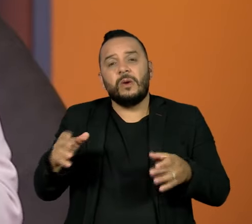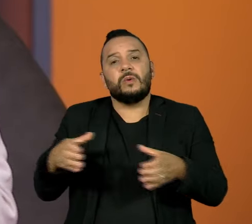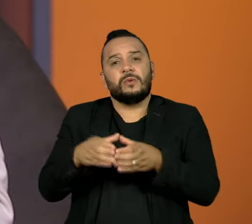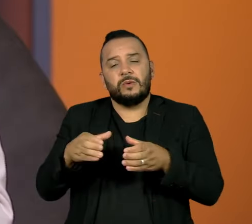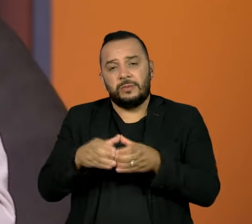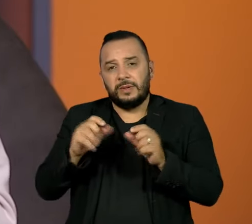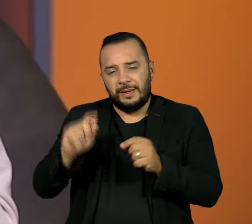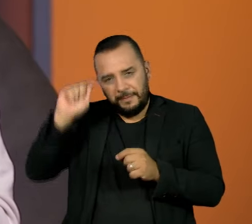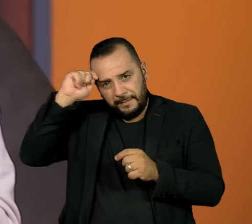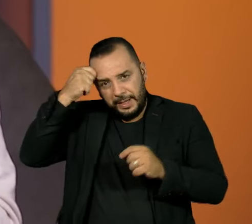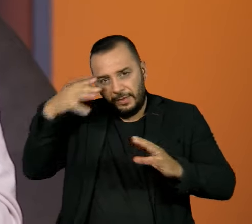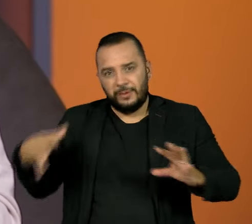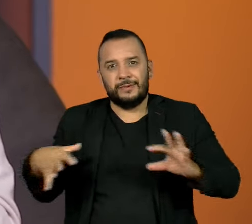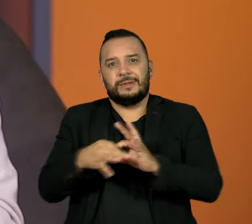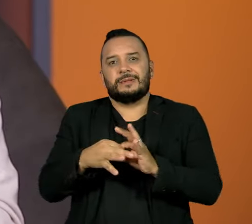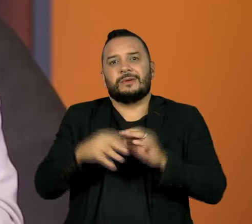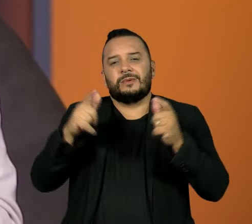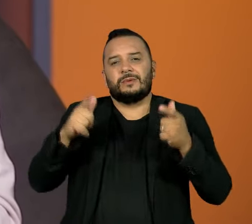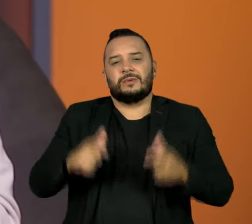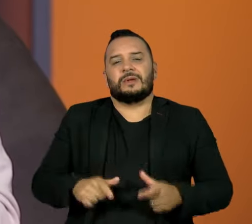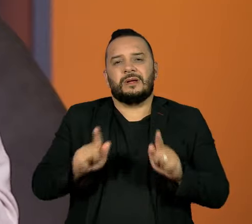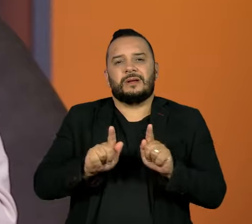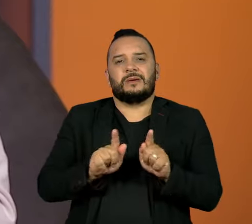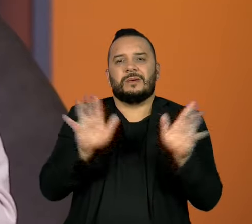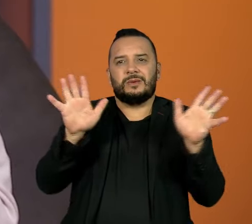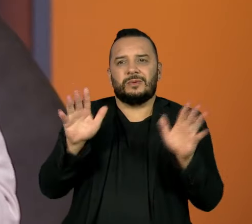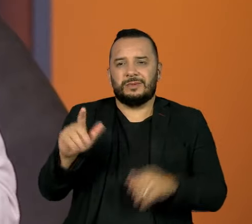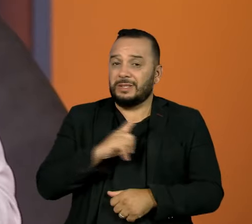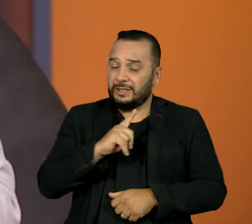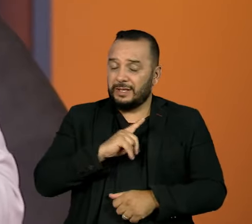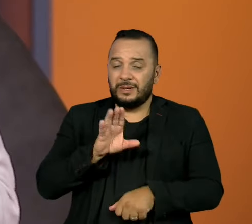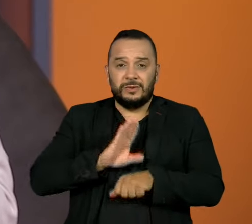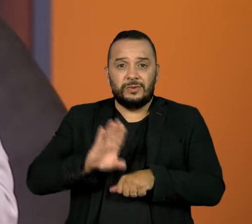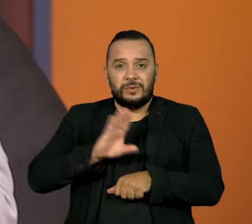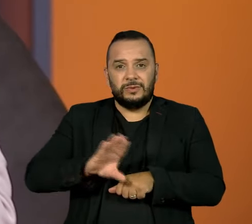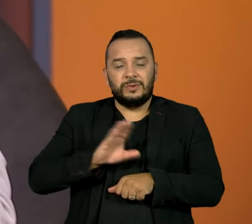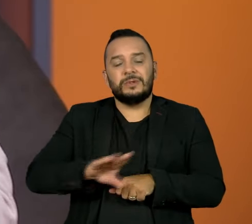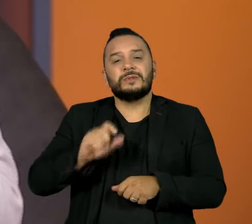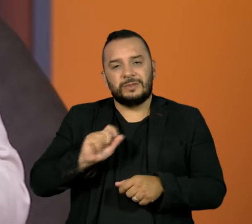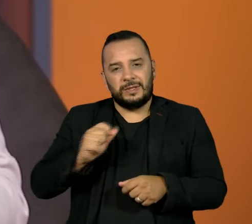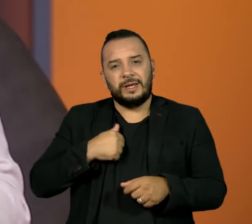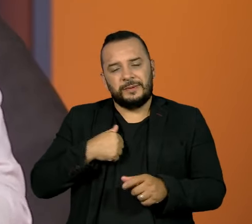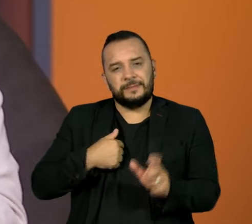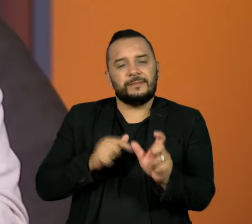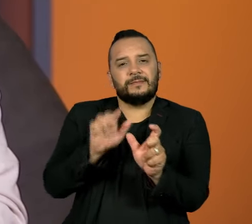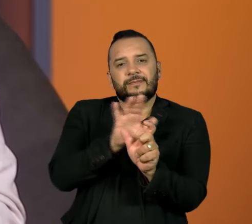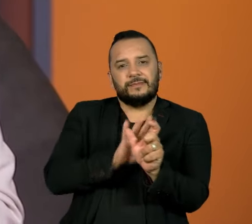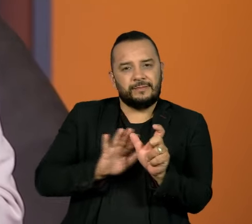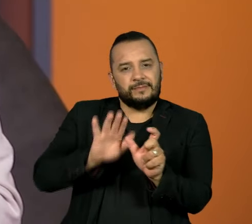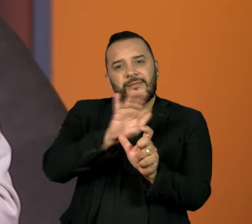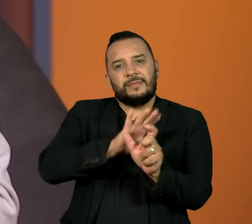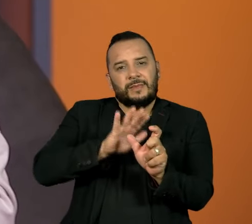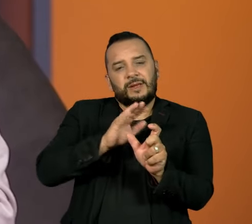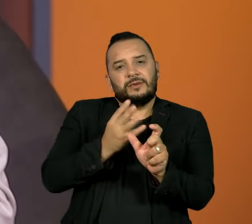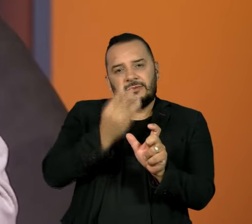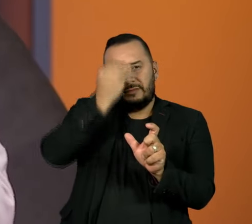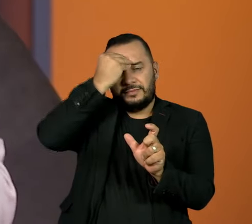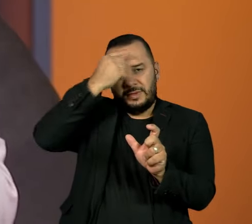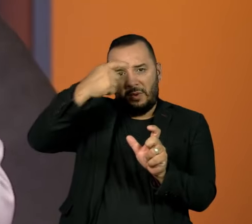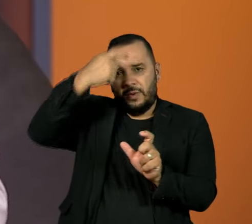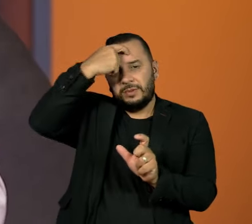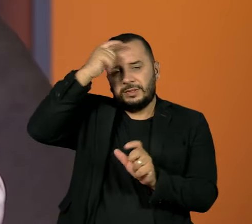Conexão, localizado na cidade de Guarulhos. O espaço oferece cursos de letramento racial, aulas culturais e